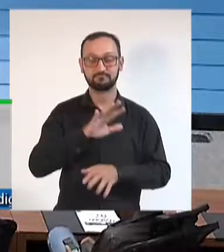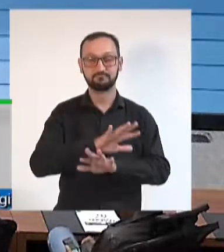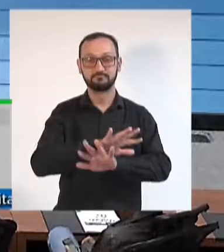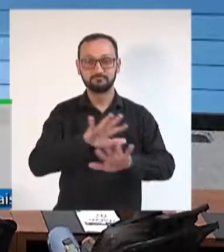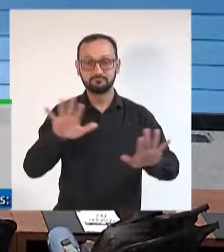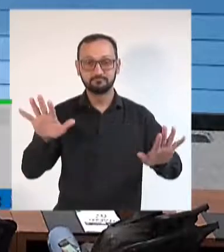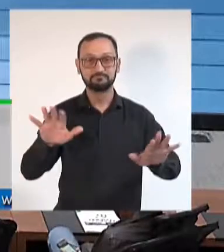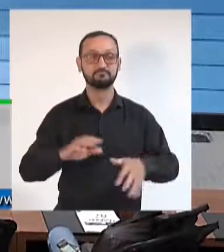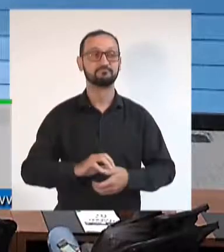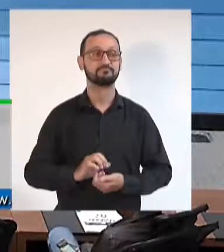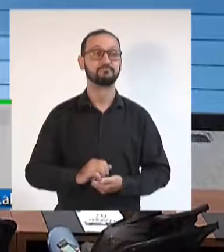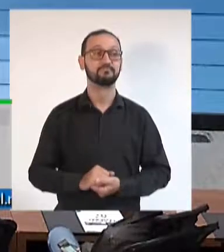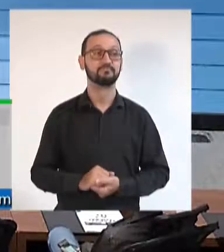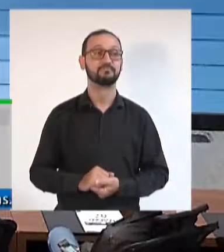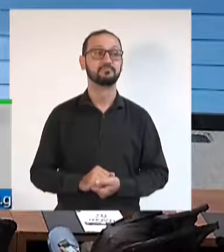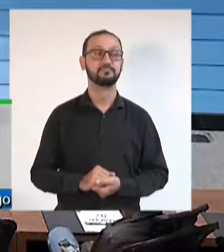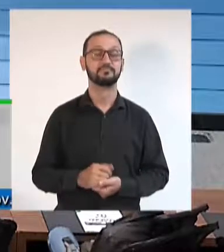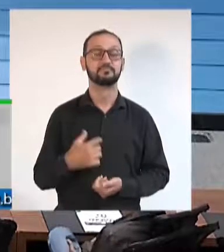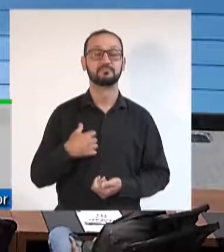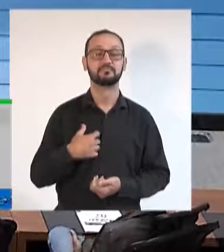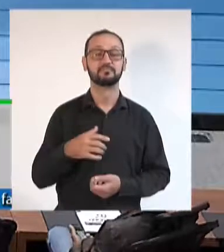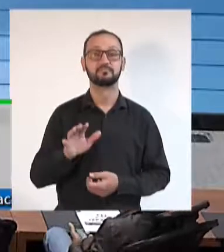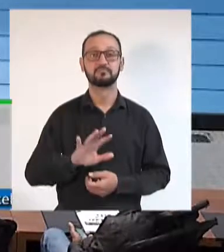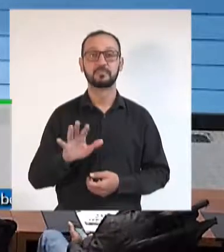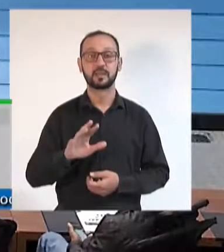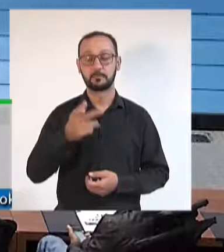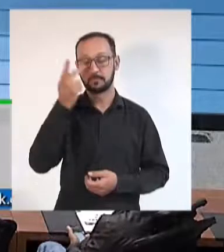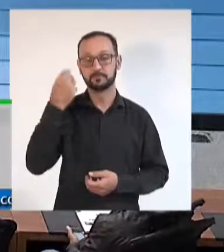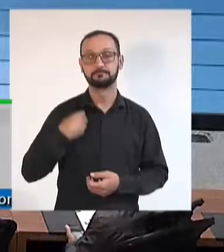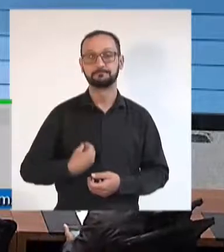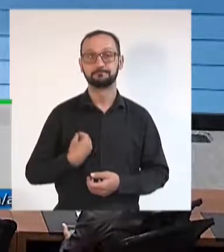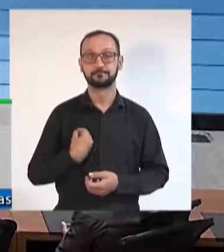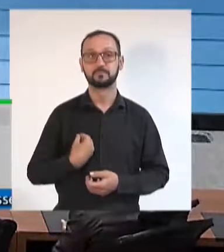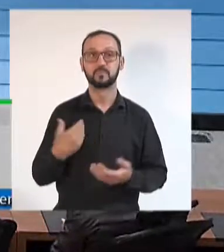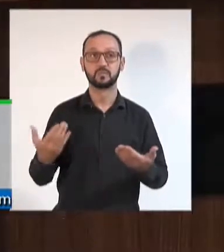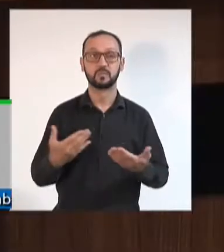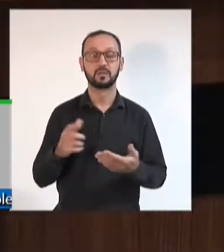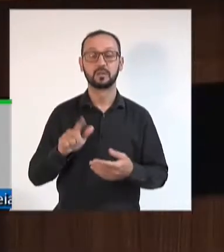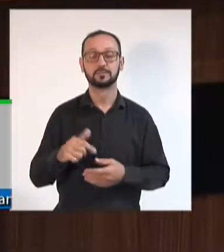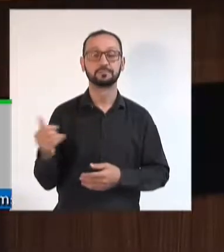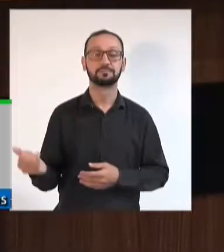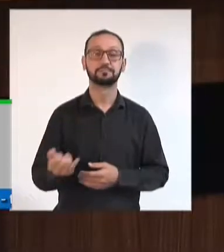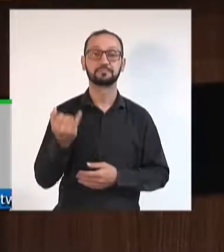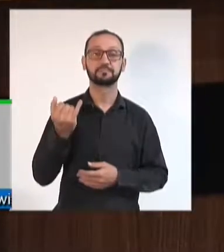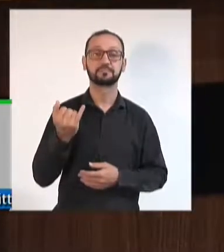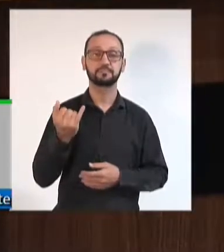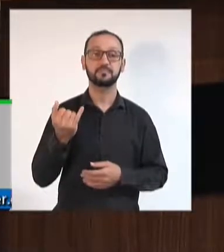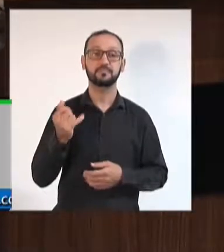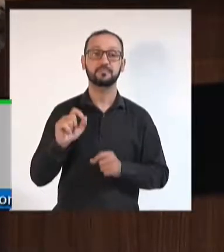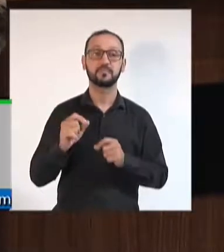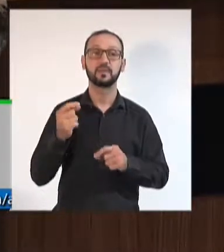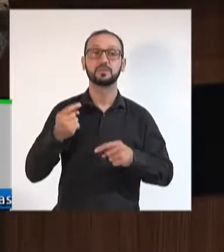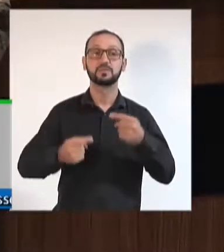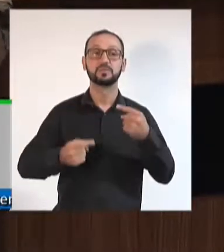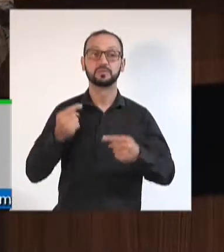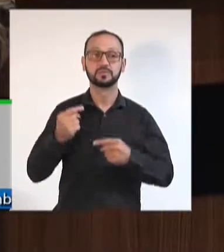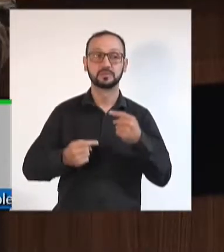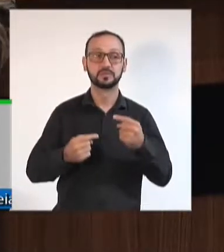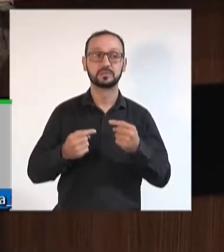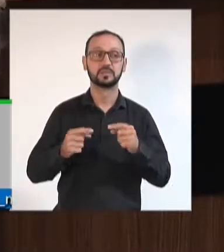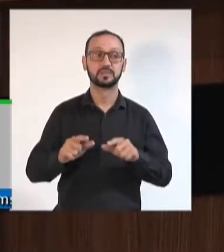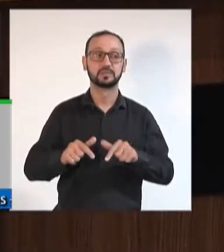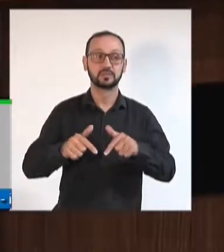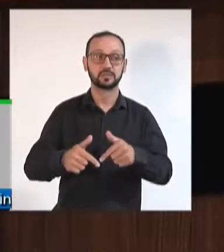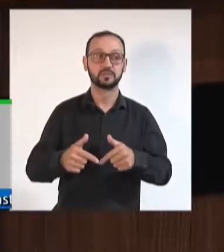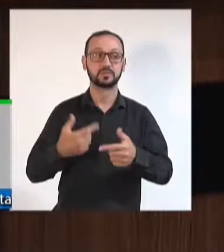cumprimento todos da mesa, cumprimento todos que estão presentes, essa importante discussão, do